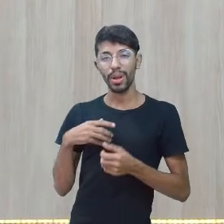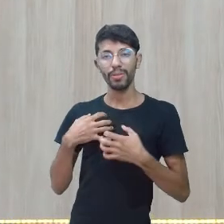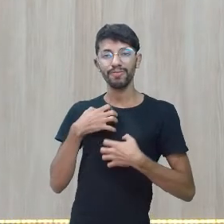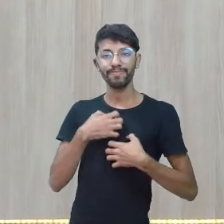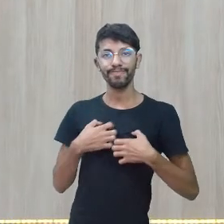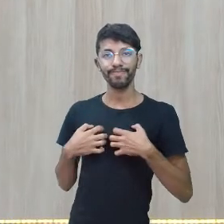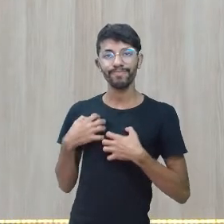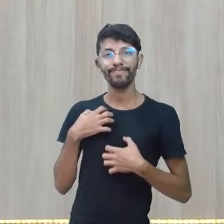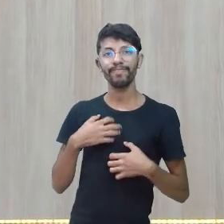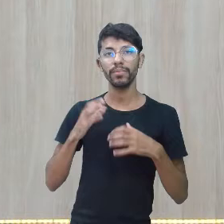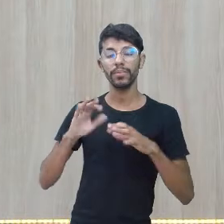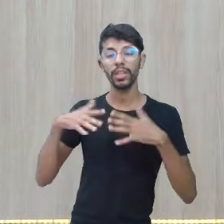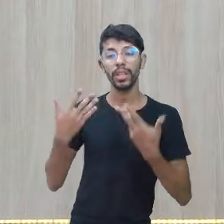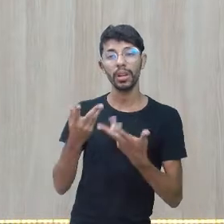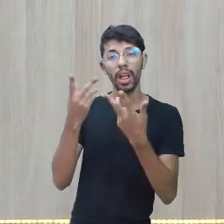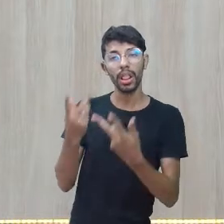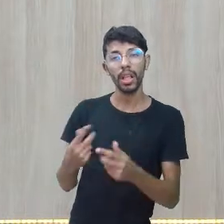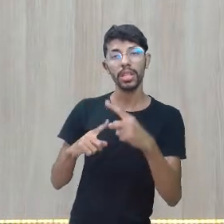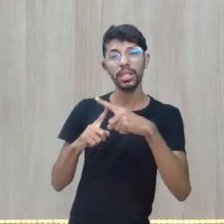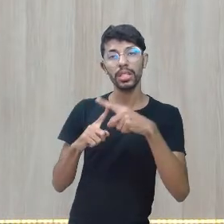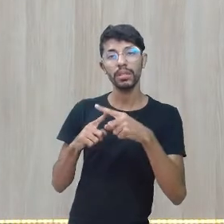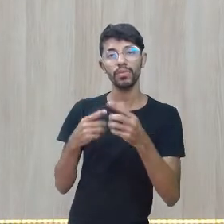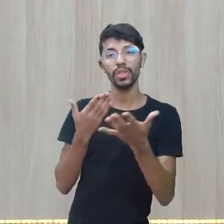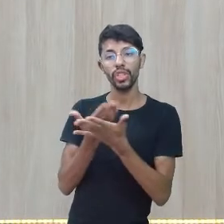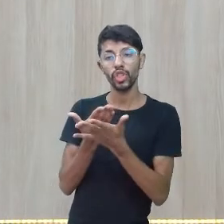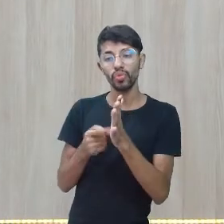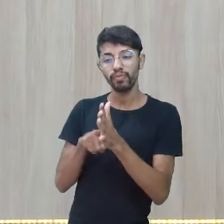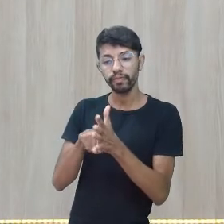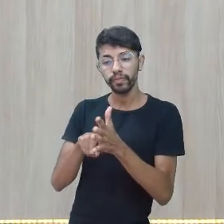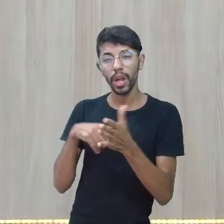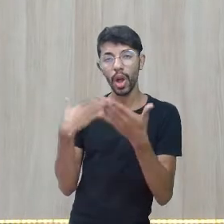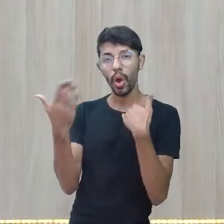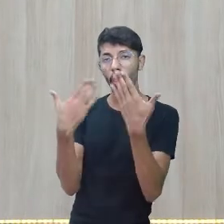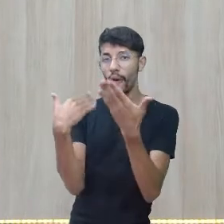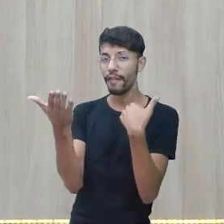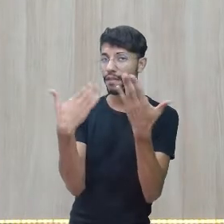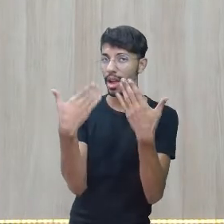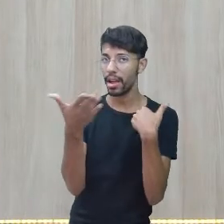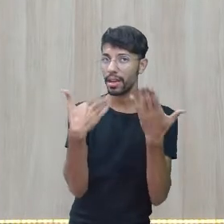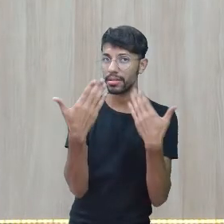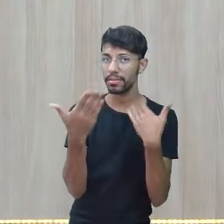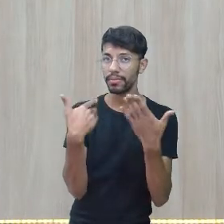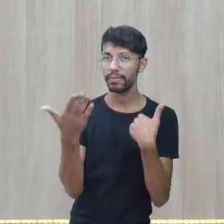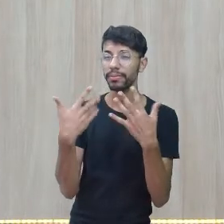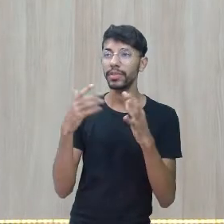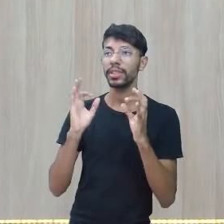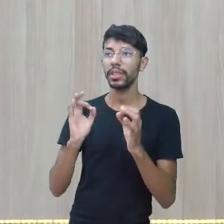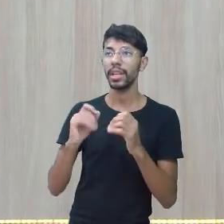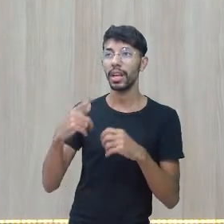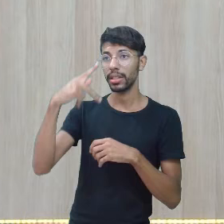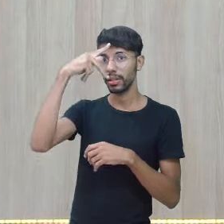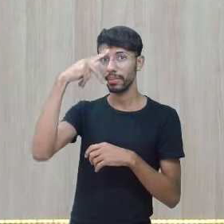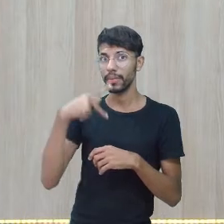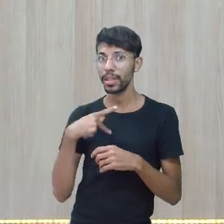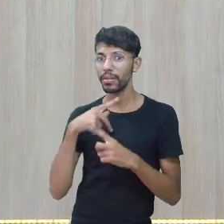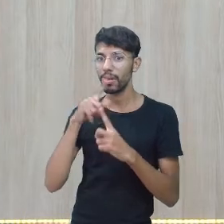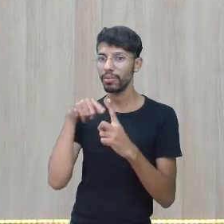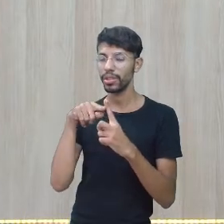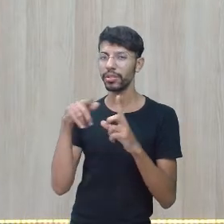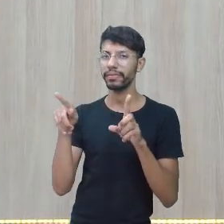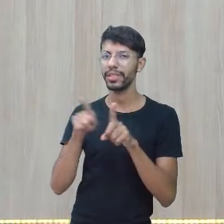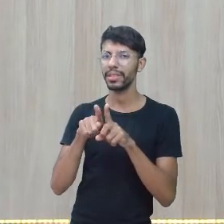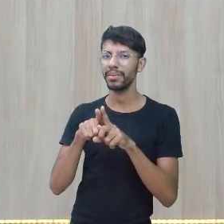é através desse estudo, desse relato, dessa conversa que se faz de cunho pessoal e